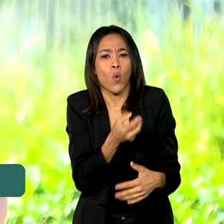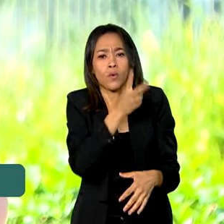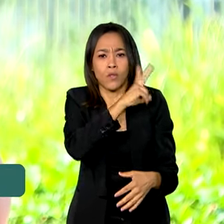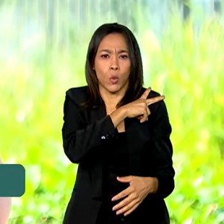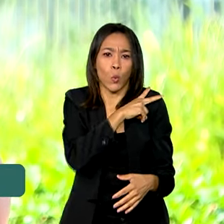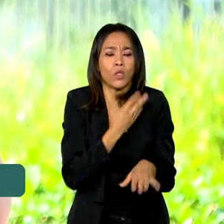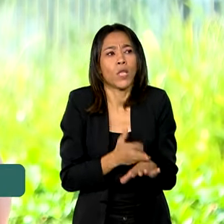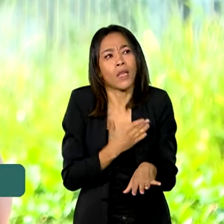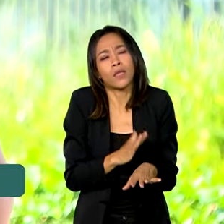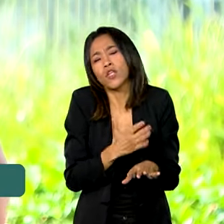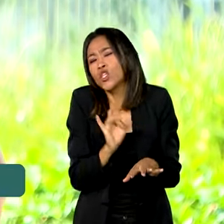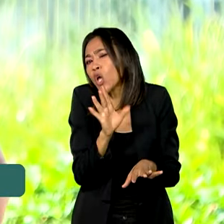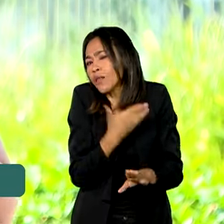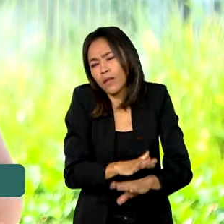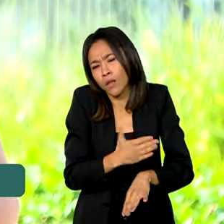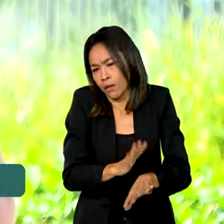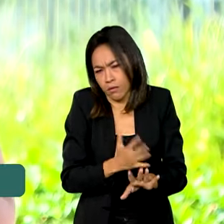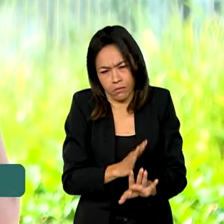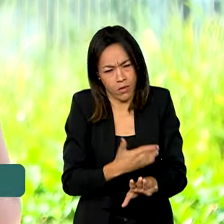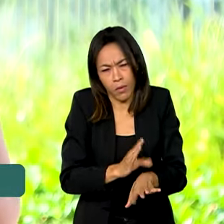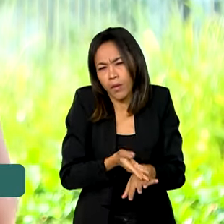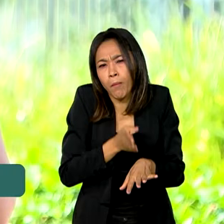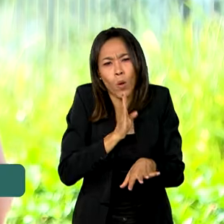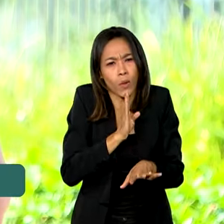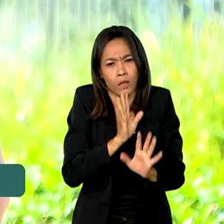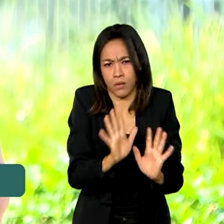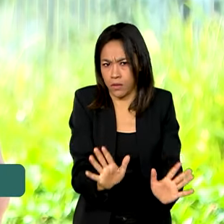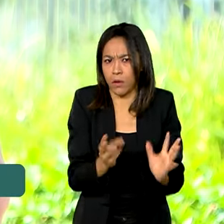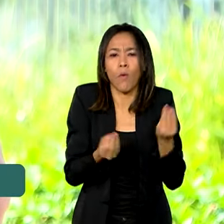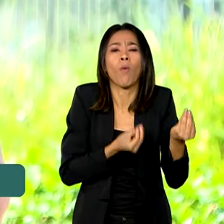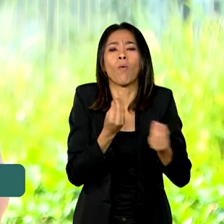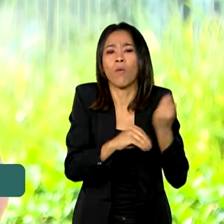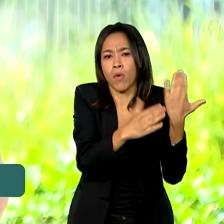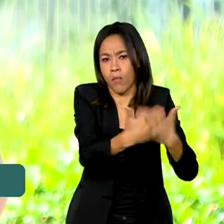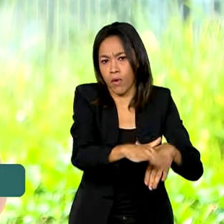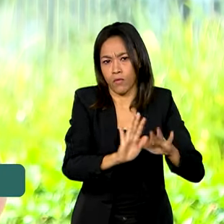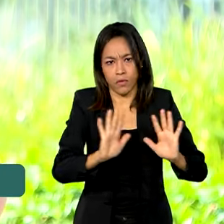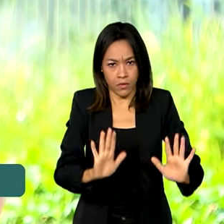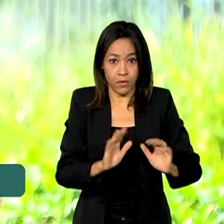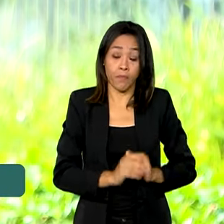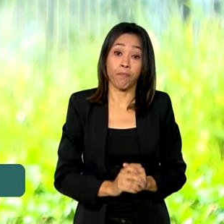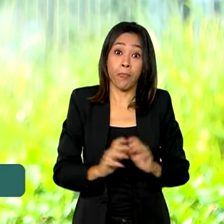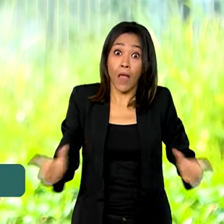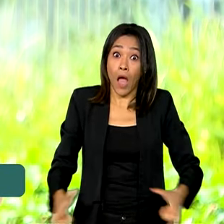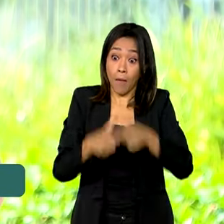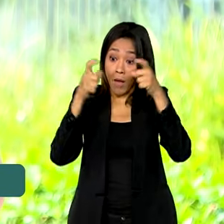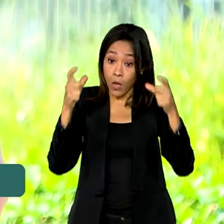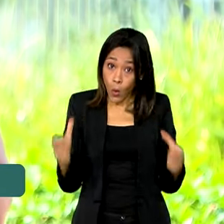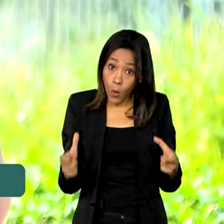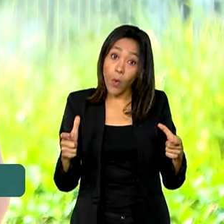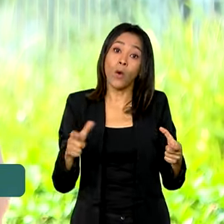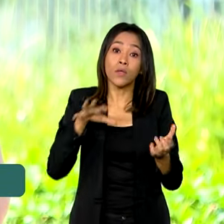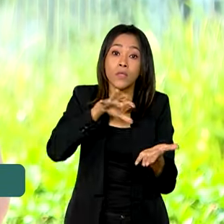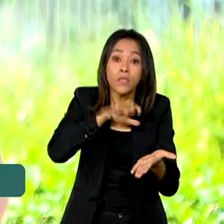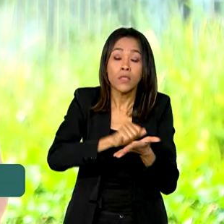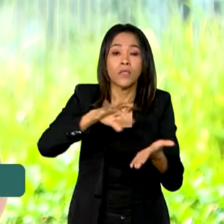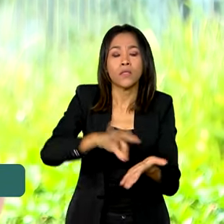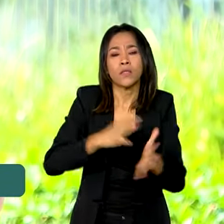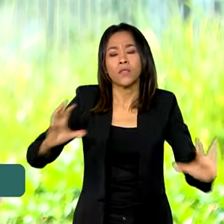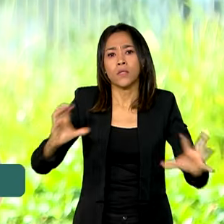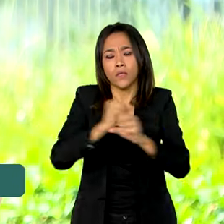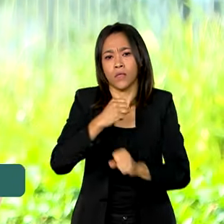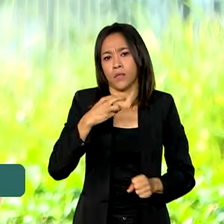ensino médio e estão fazendo a prova para treinar para conhecer um pouco como que é a prova do Enem a maior parte dos candidatos cerca de